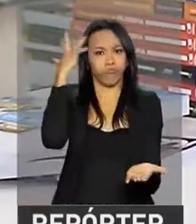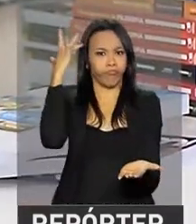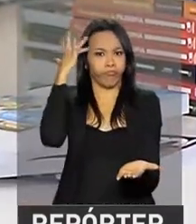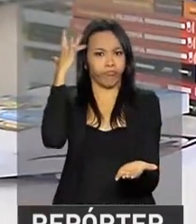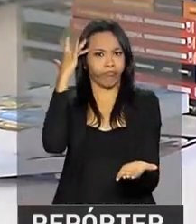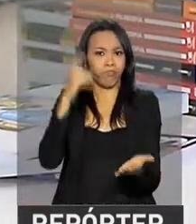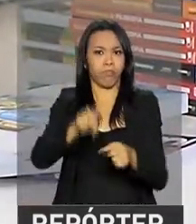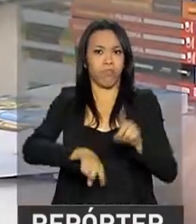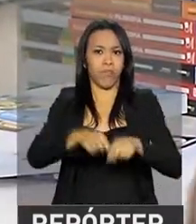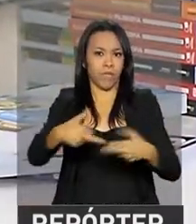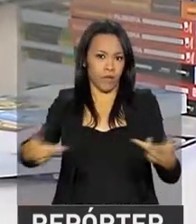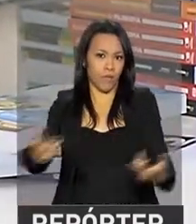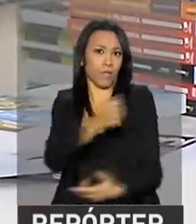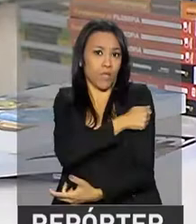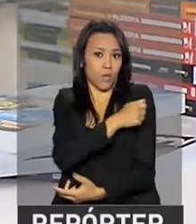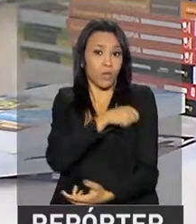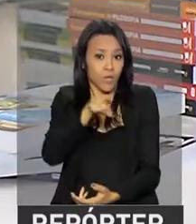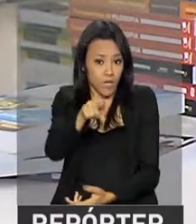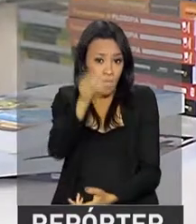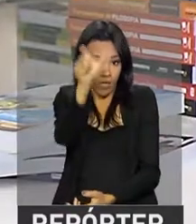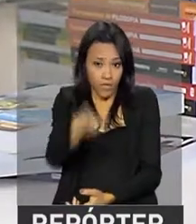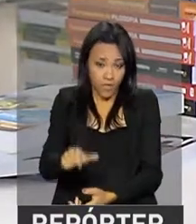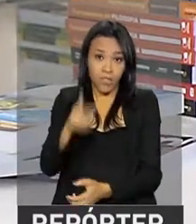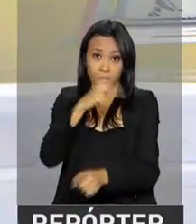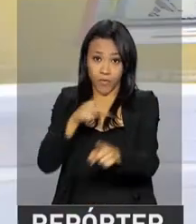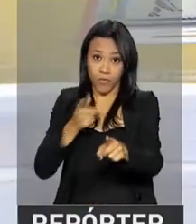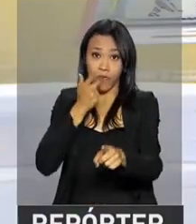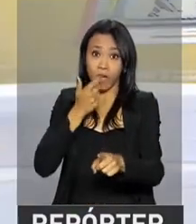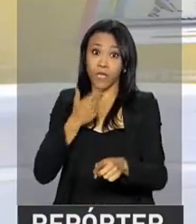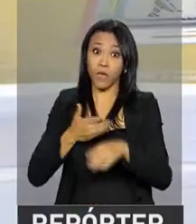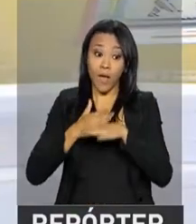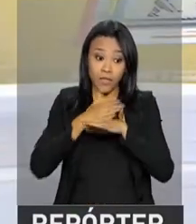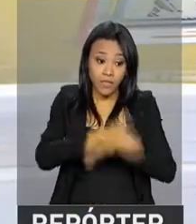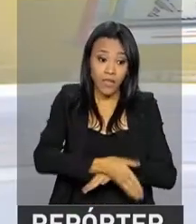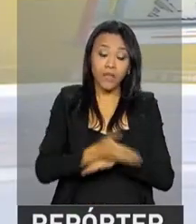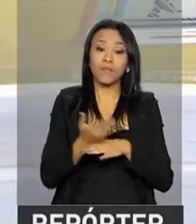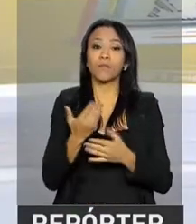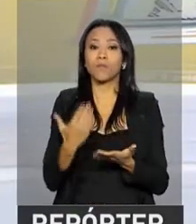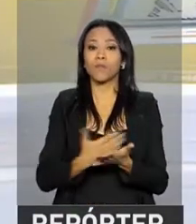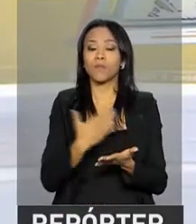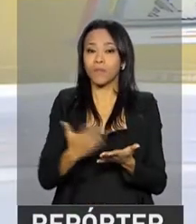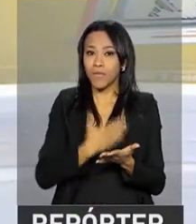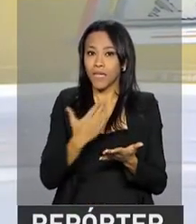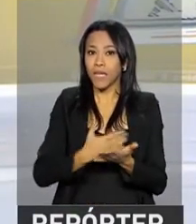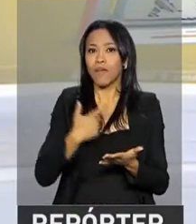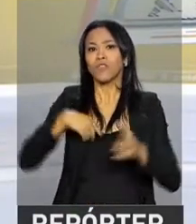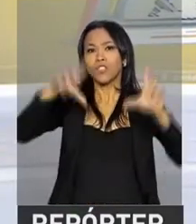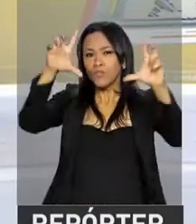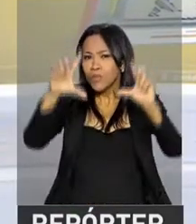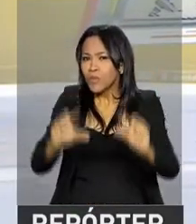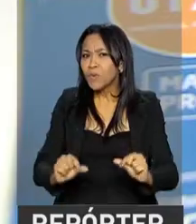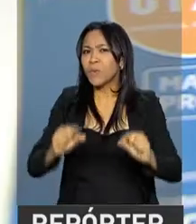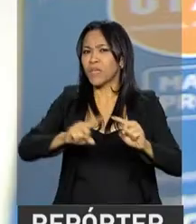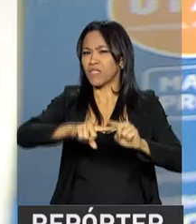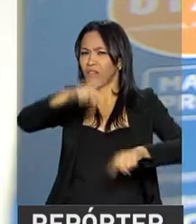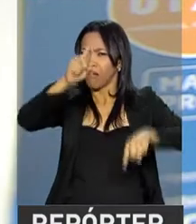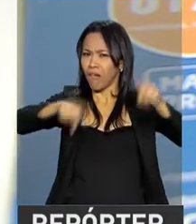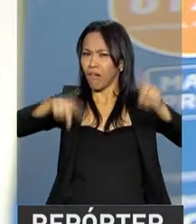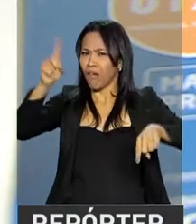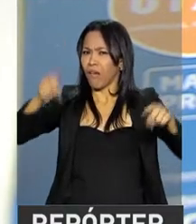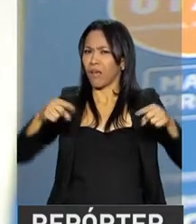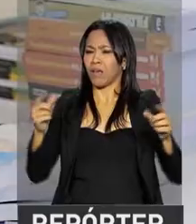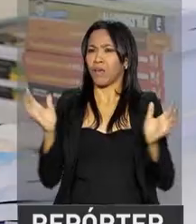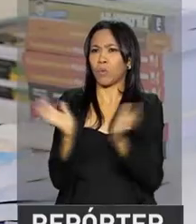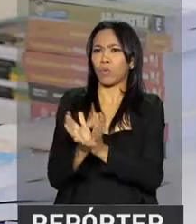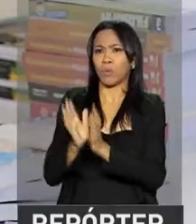explica esse professor que ainda considera que o acesso gratuito aos livros diminuir o abismo social entre alunos da rede pública e da rede particular